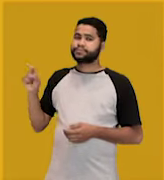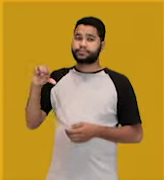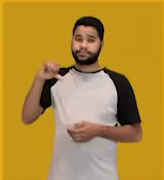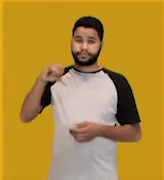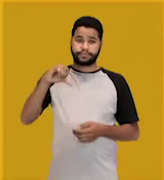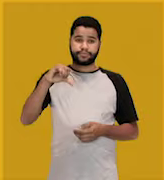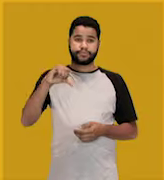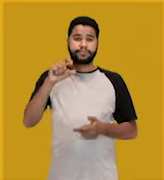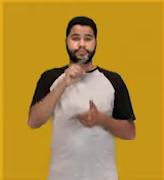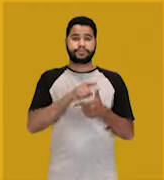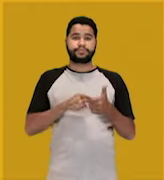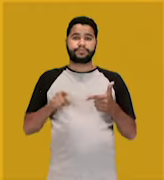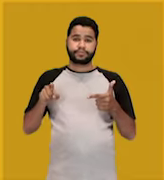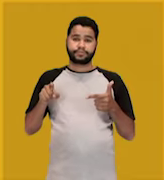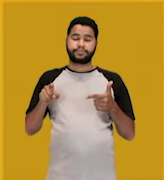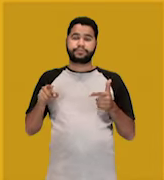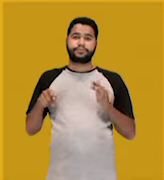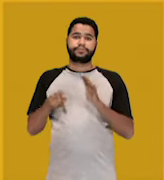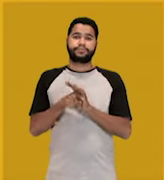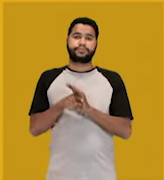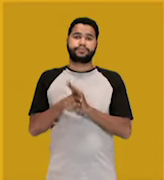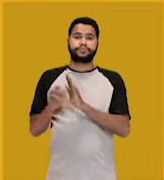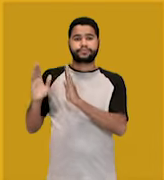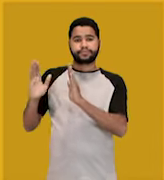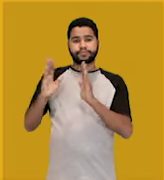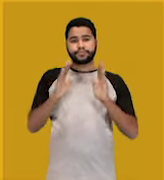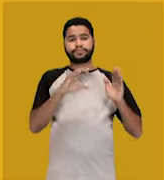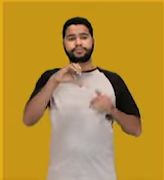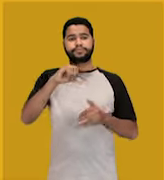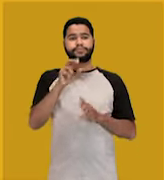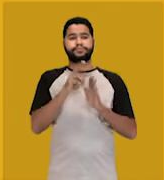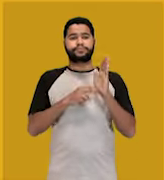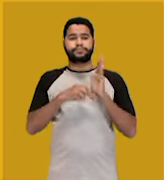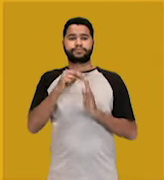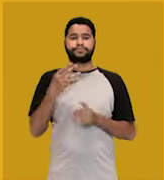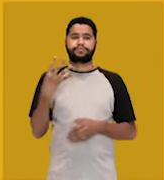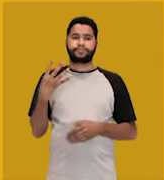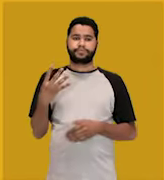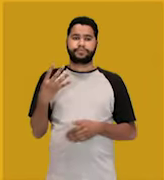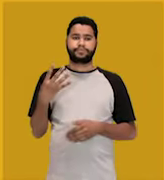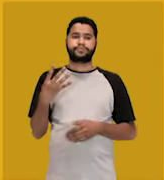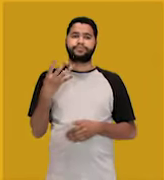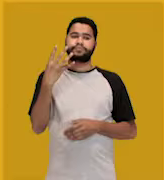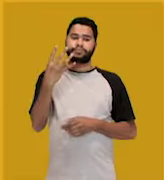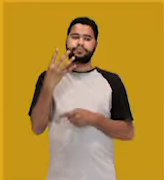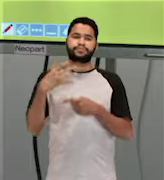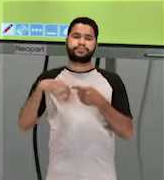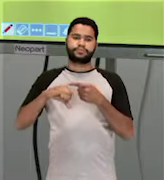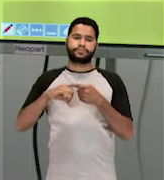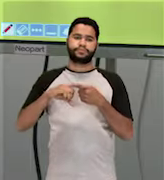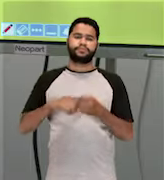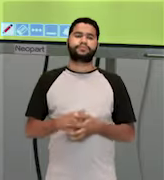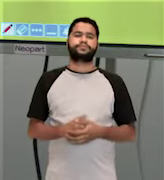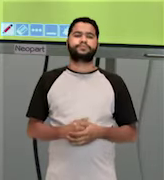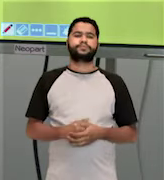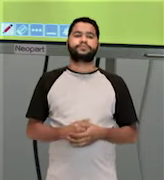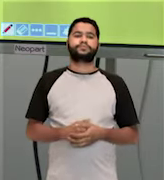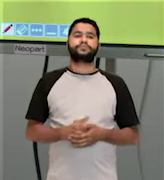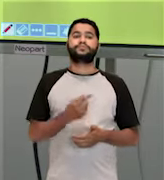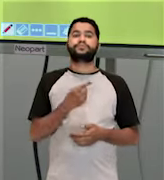9. Dividiu-se o inteiro em 9 pedaços e foram coloridos 4. 4 nonos. E